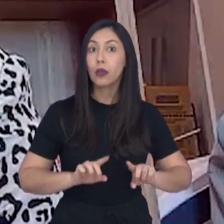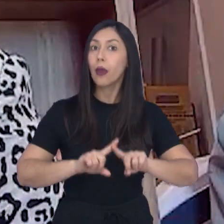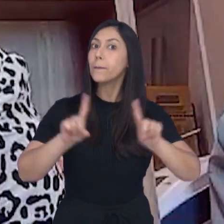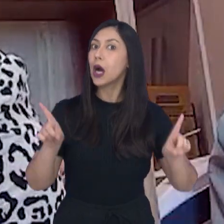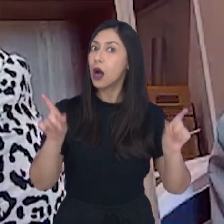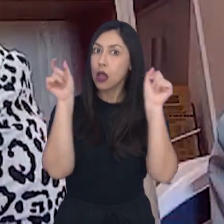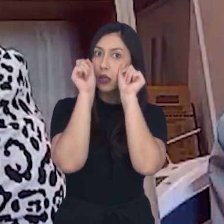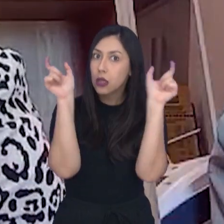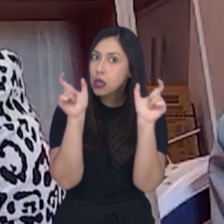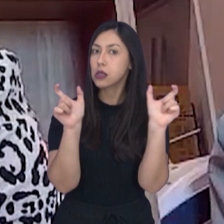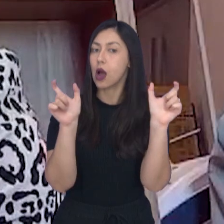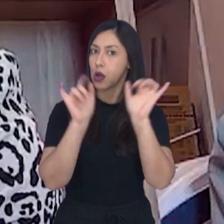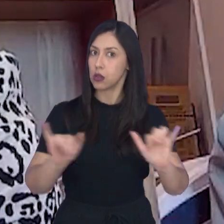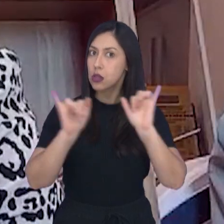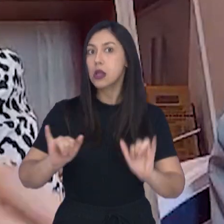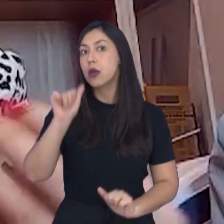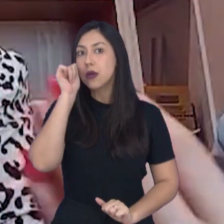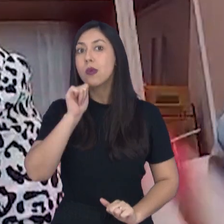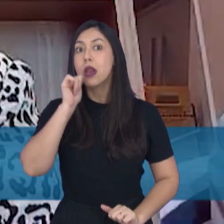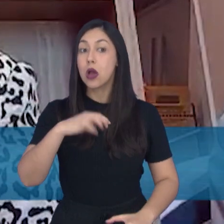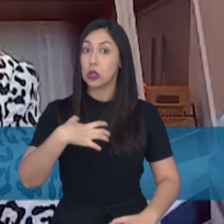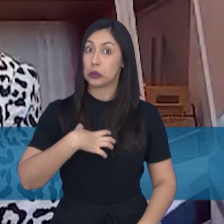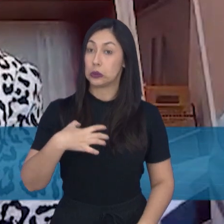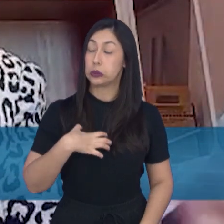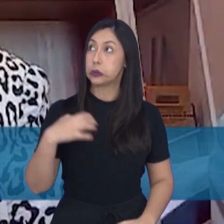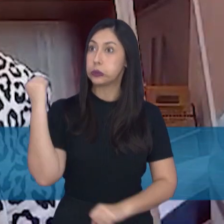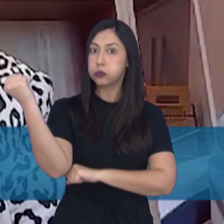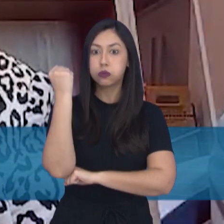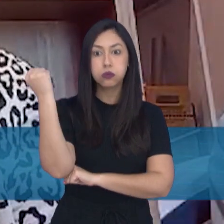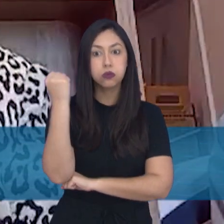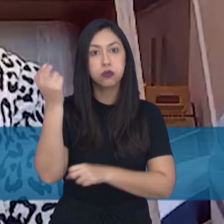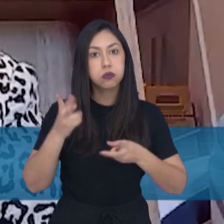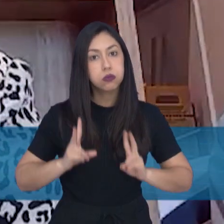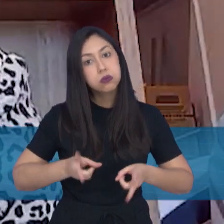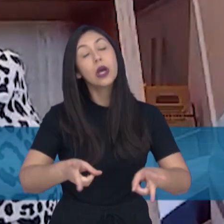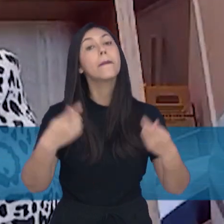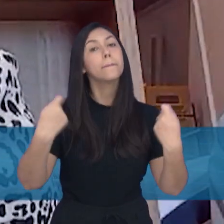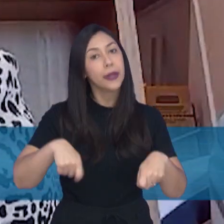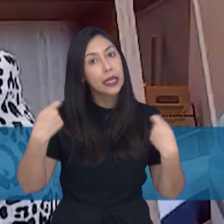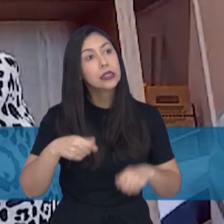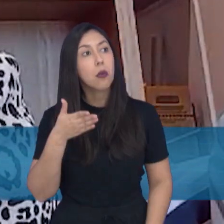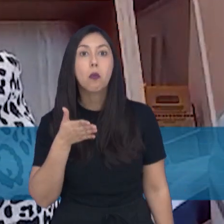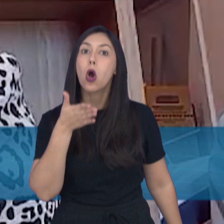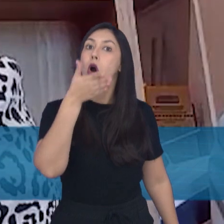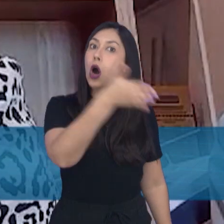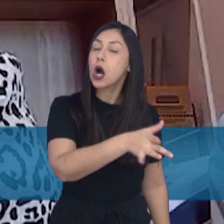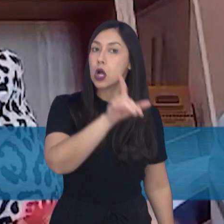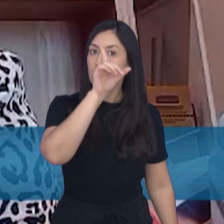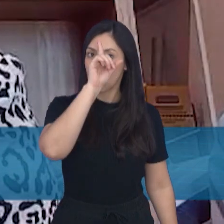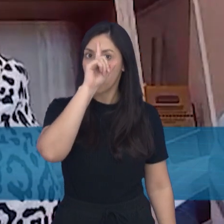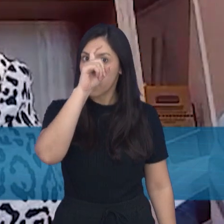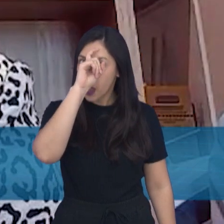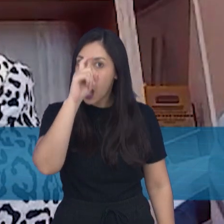para as mulheres que têm esses sintomas intensos, frequentes, que procurem auxílio médico, que